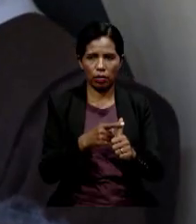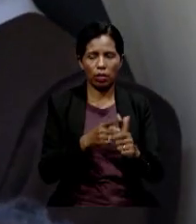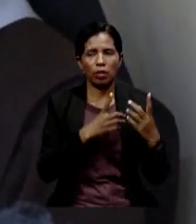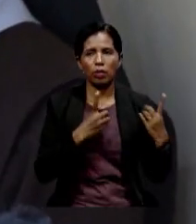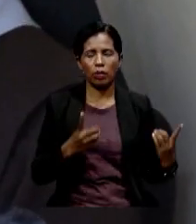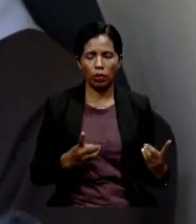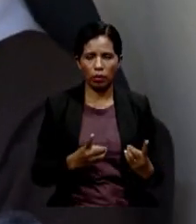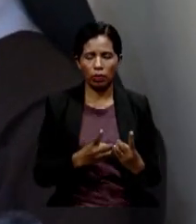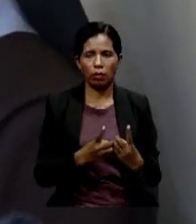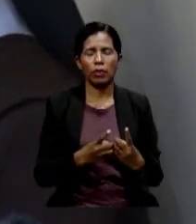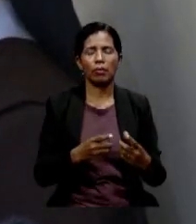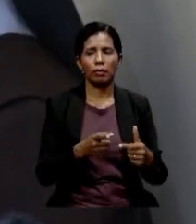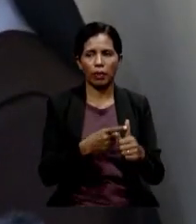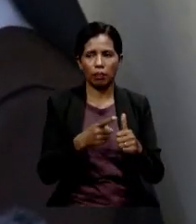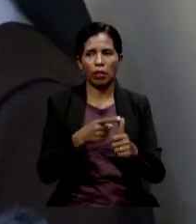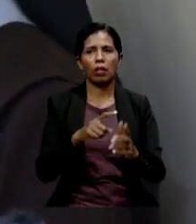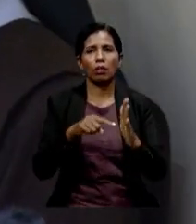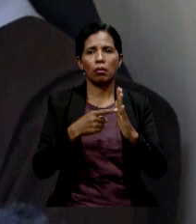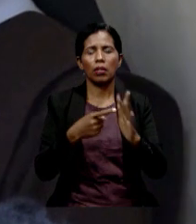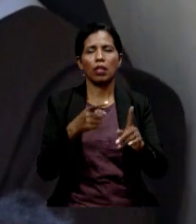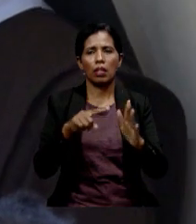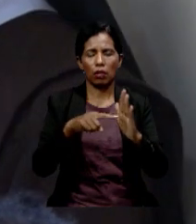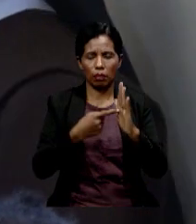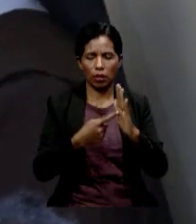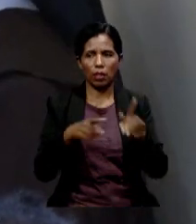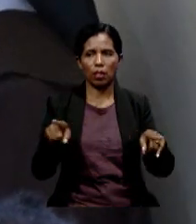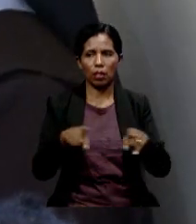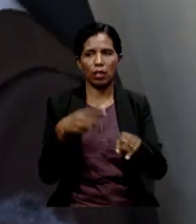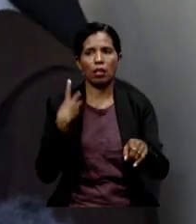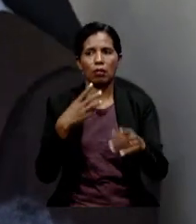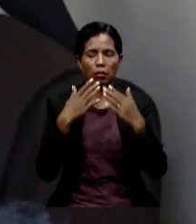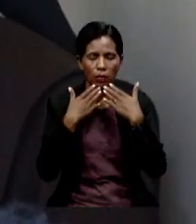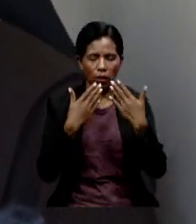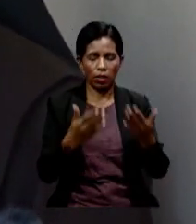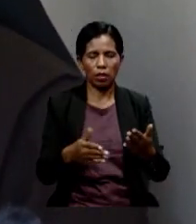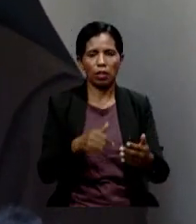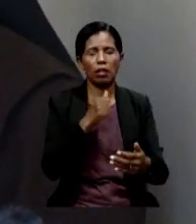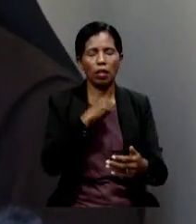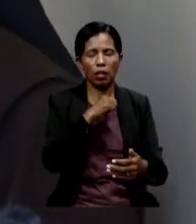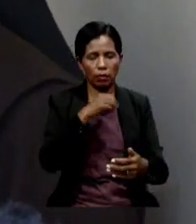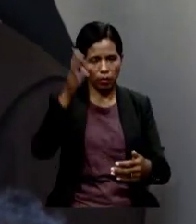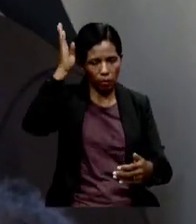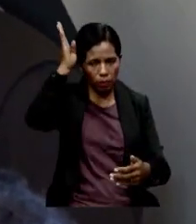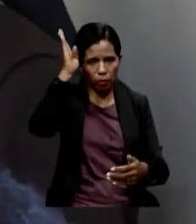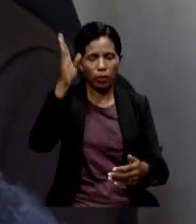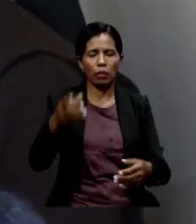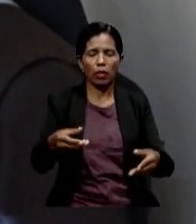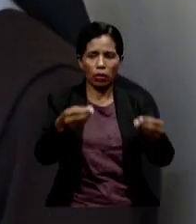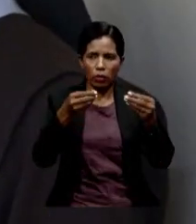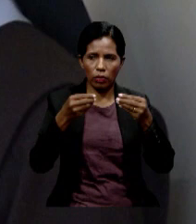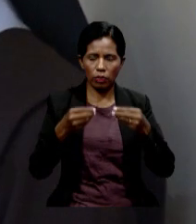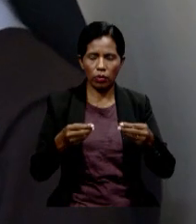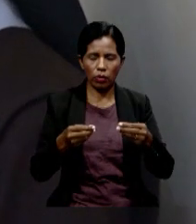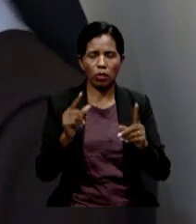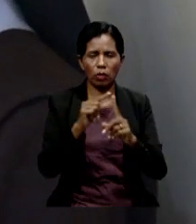chamada primero, hahu, ano sa hui, ame agradece ba mo bispo nebe fo korazin